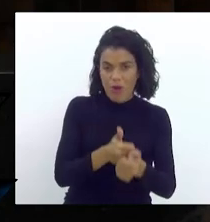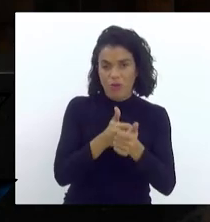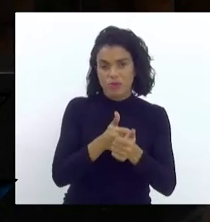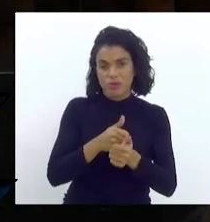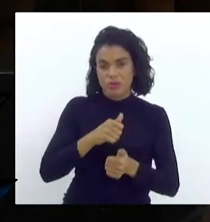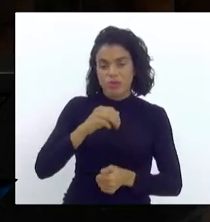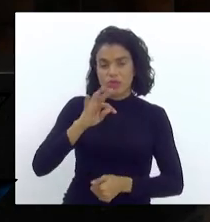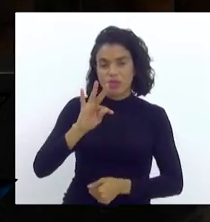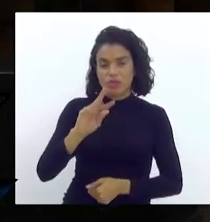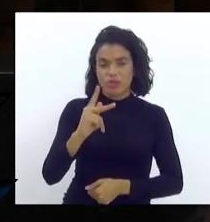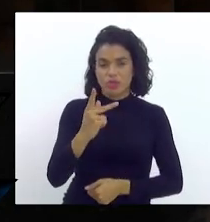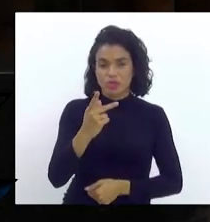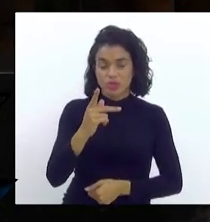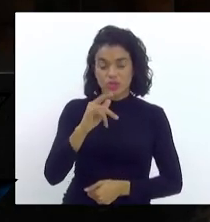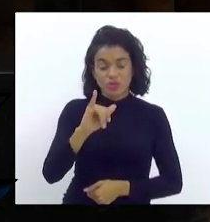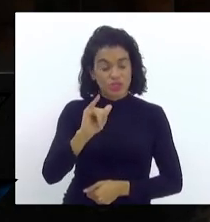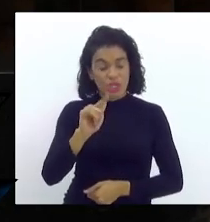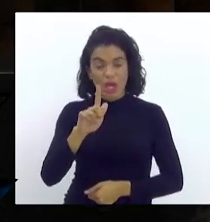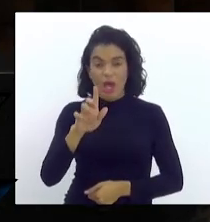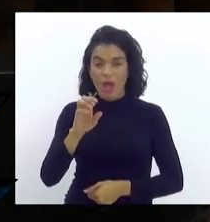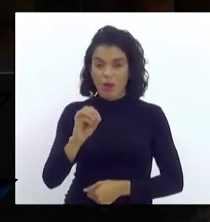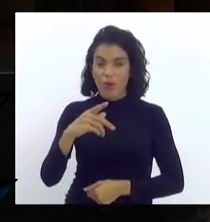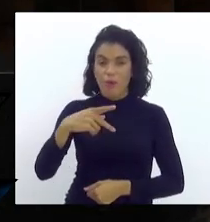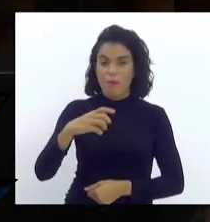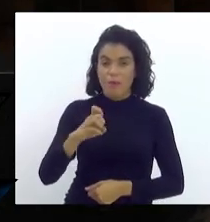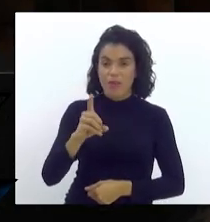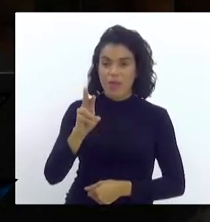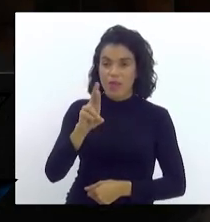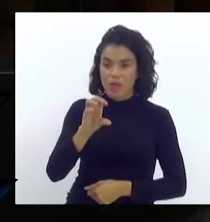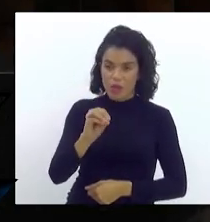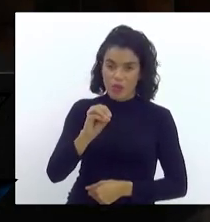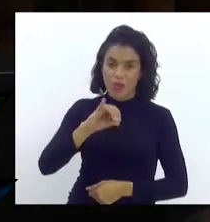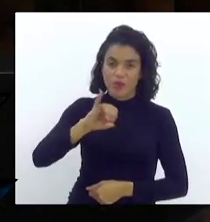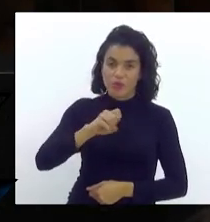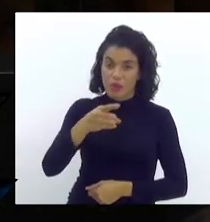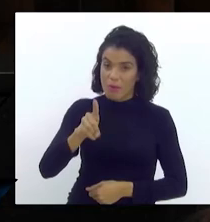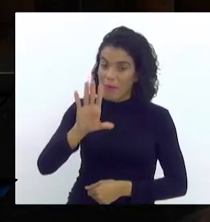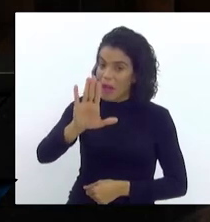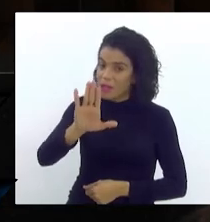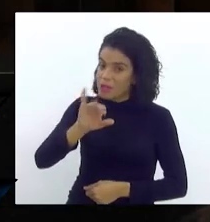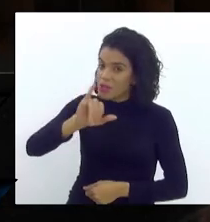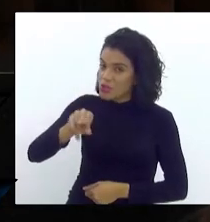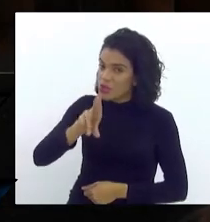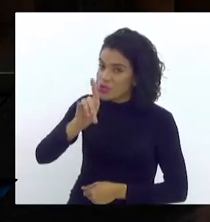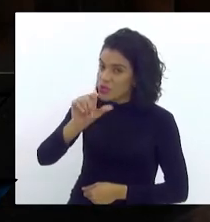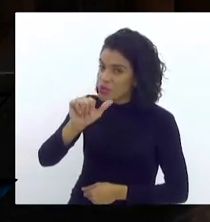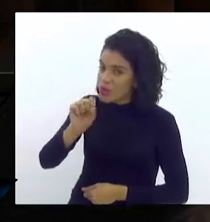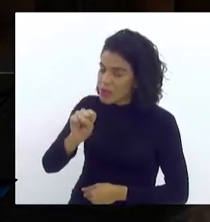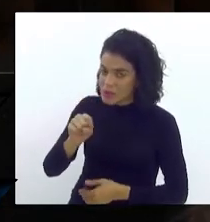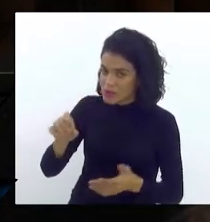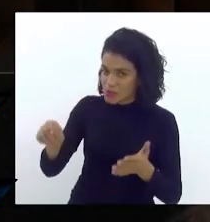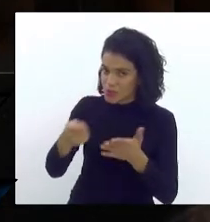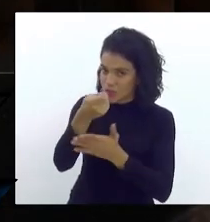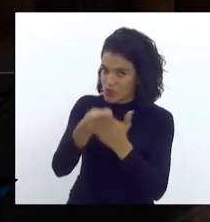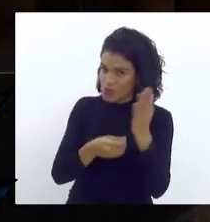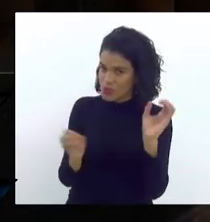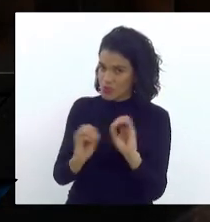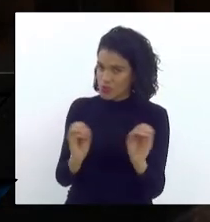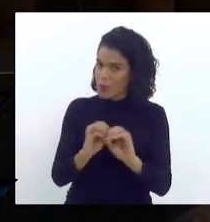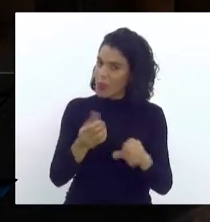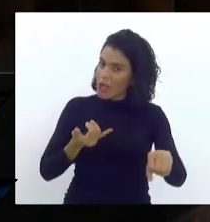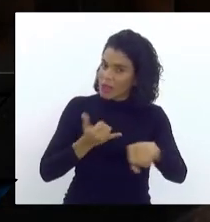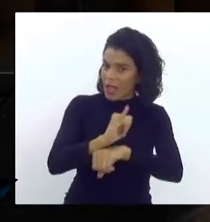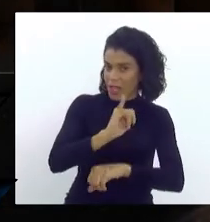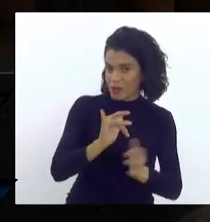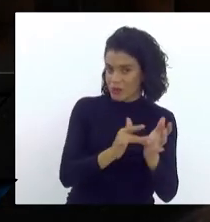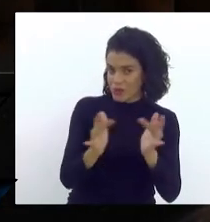João e Judas. Judas não o que traiu Jesus, mas o outro Judas, que era irmão de Tiago, que era irmão de Jesus.